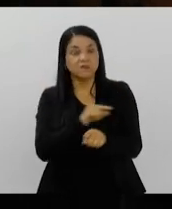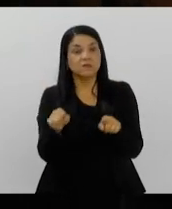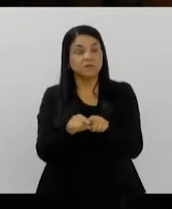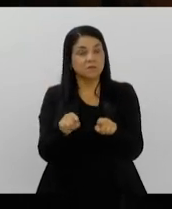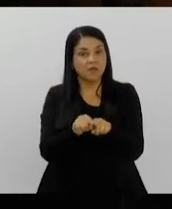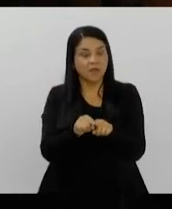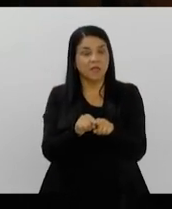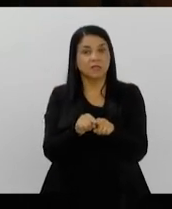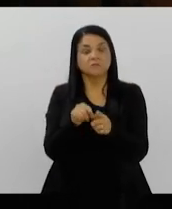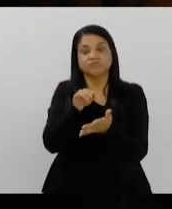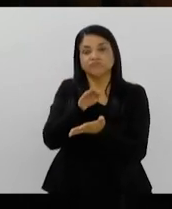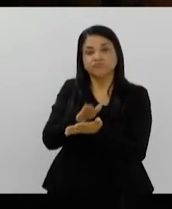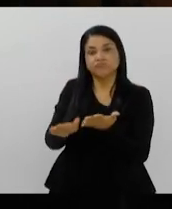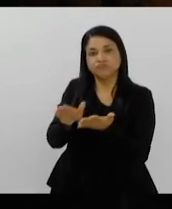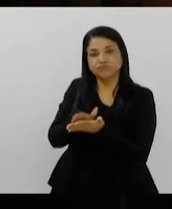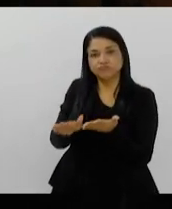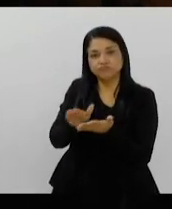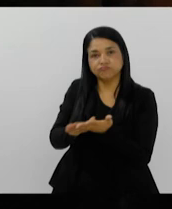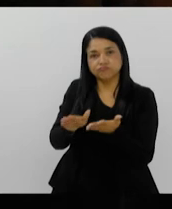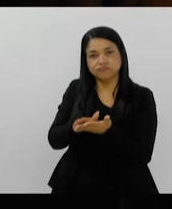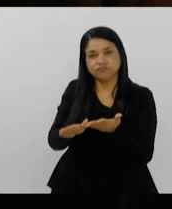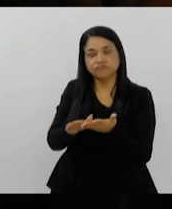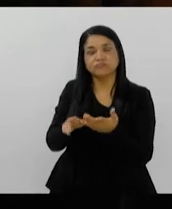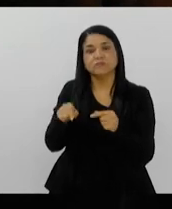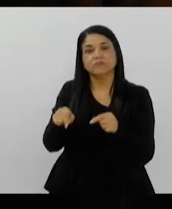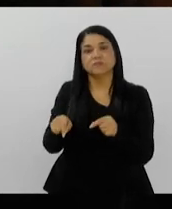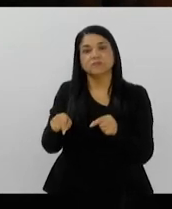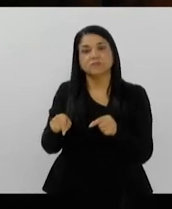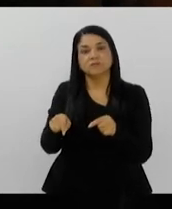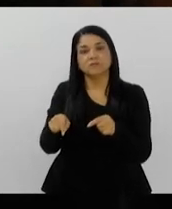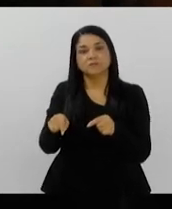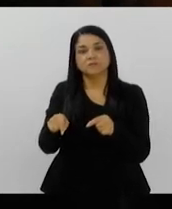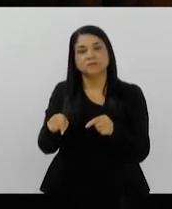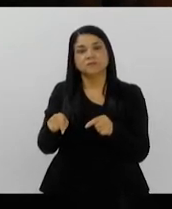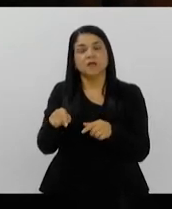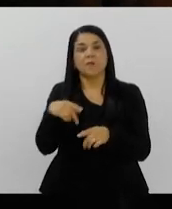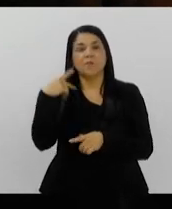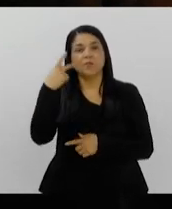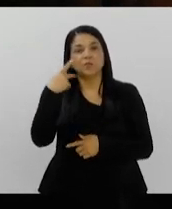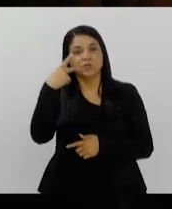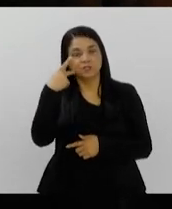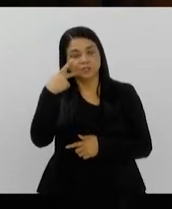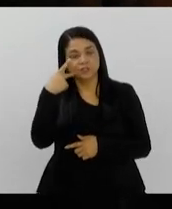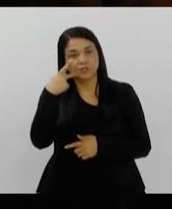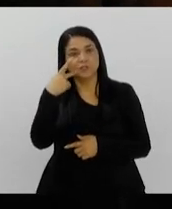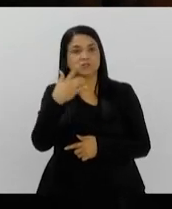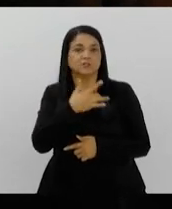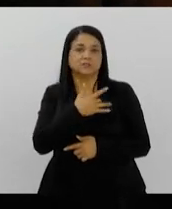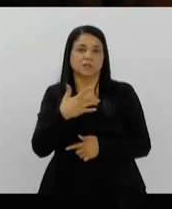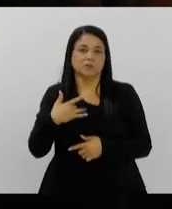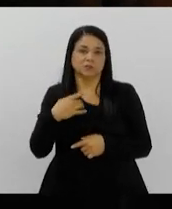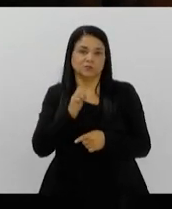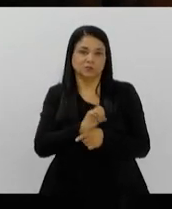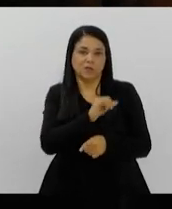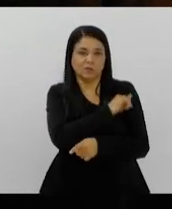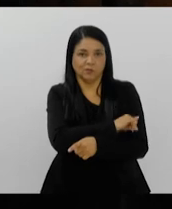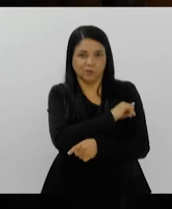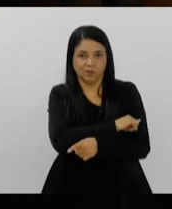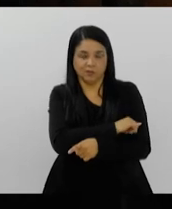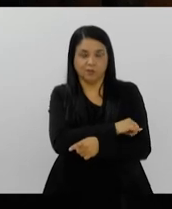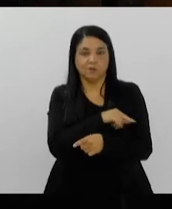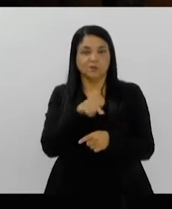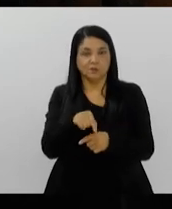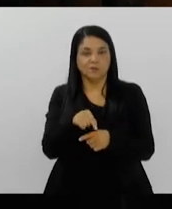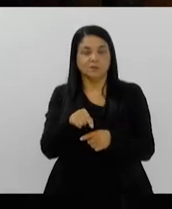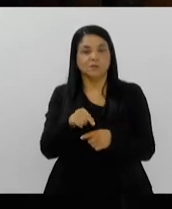está desperdiçando o potencial da política de saúde do Estado do Rio de Janeiro ser uma